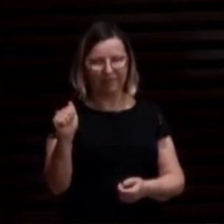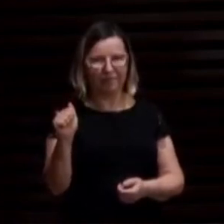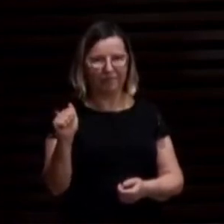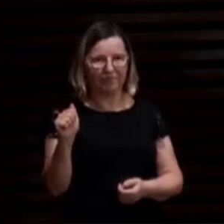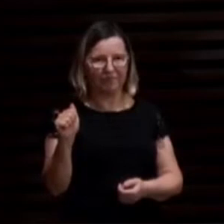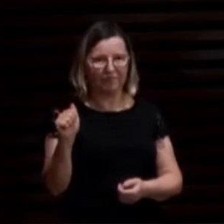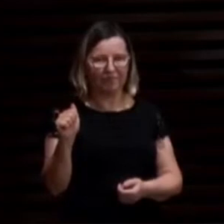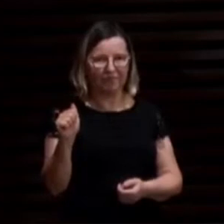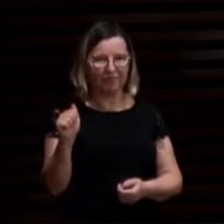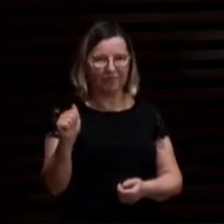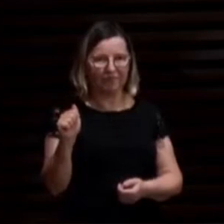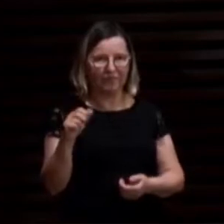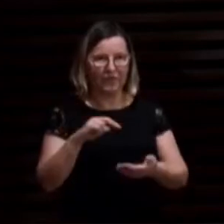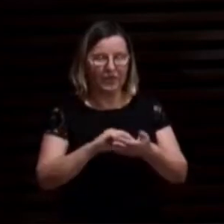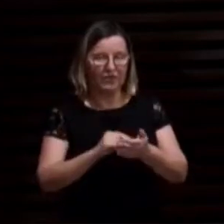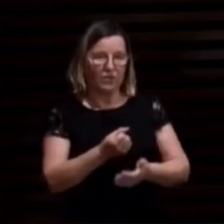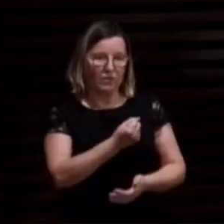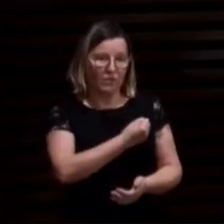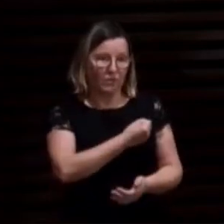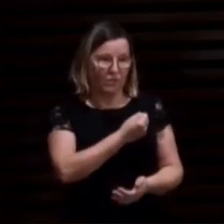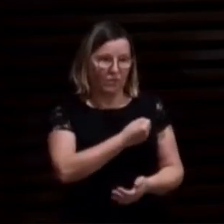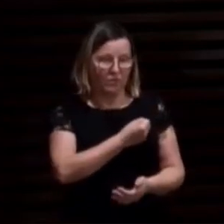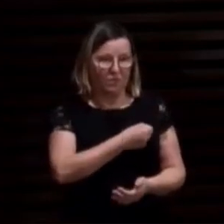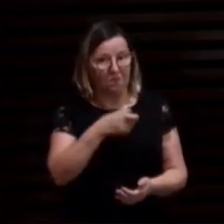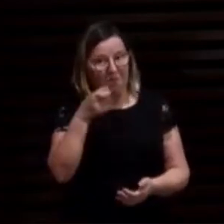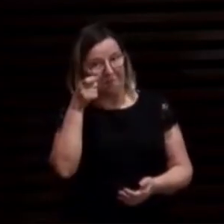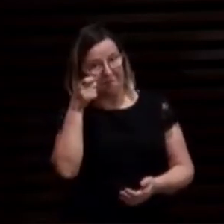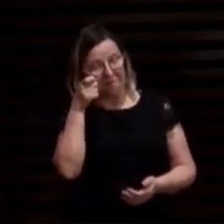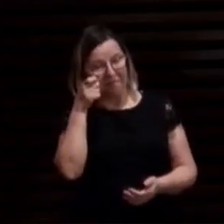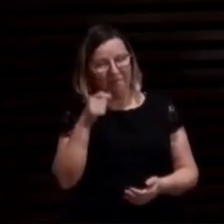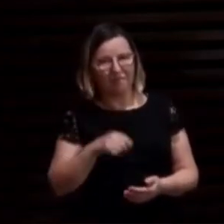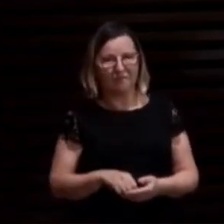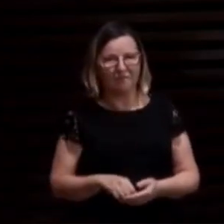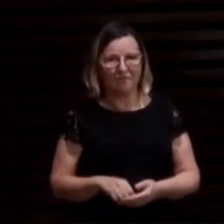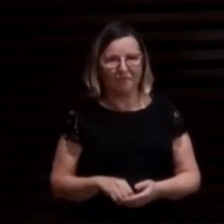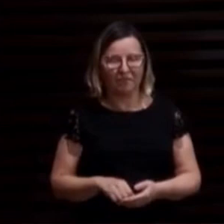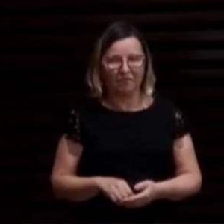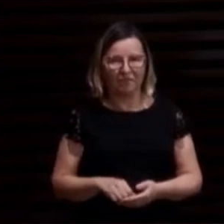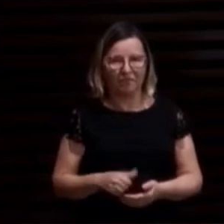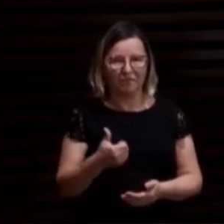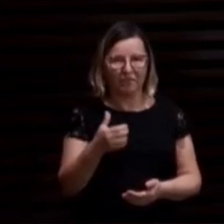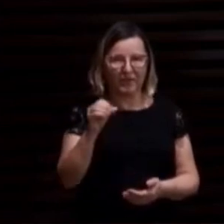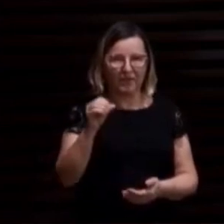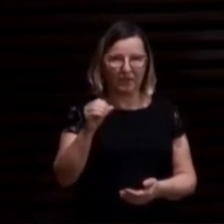é um número interessante. É uma 10ª